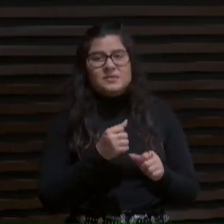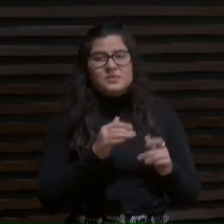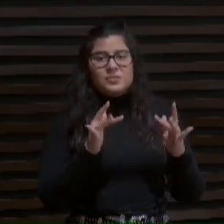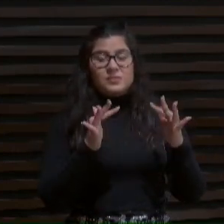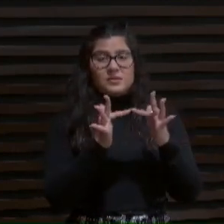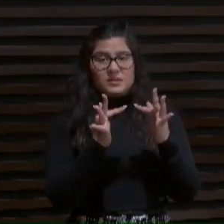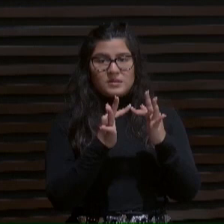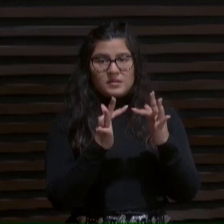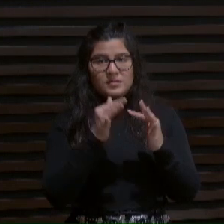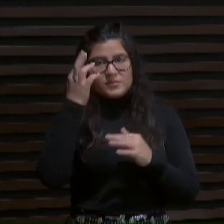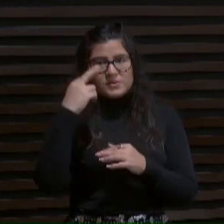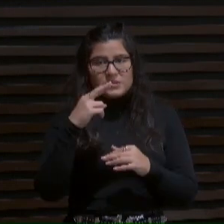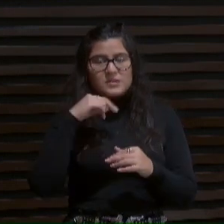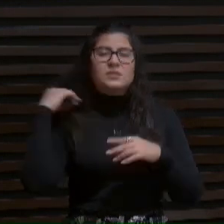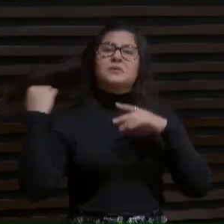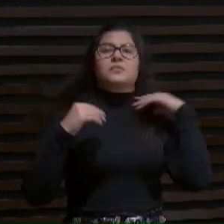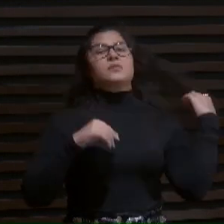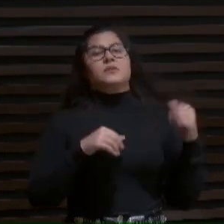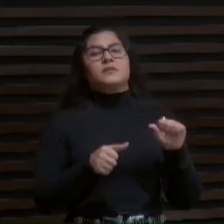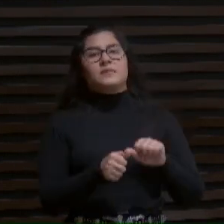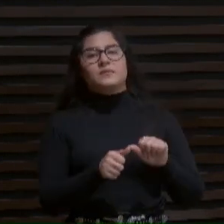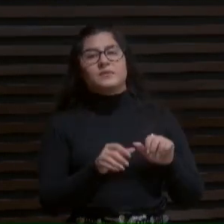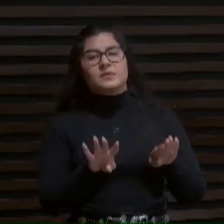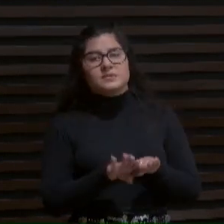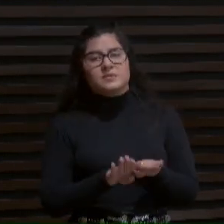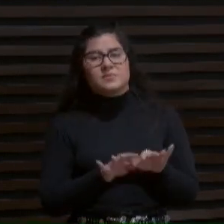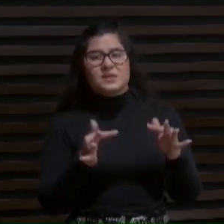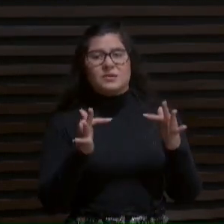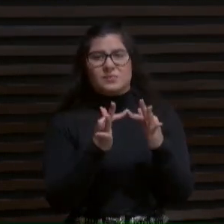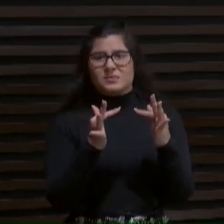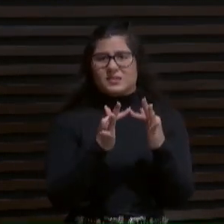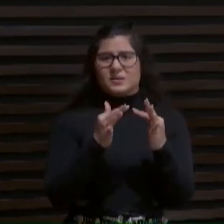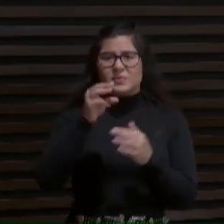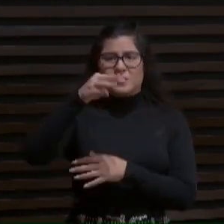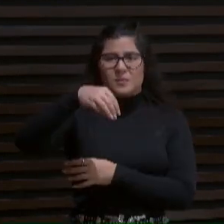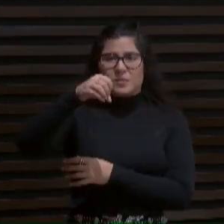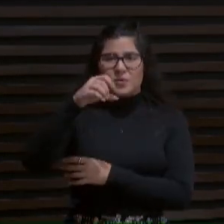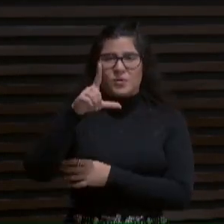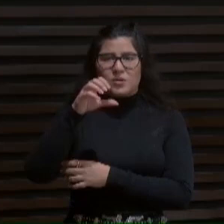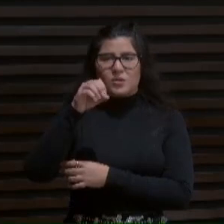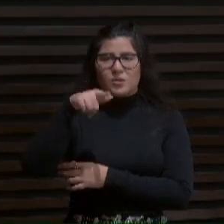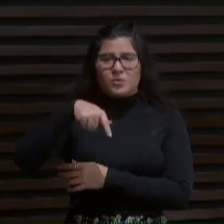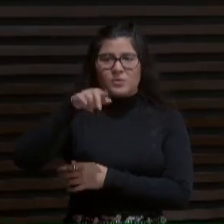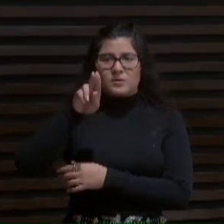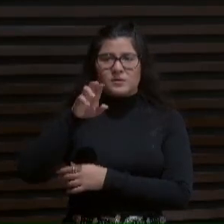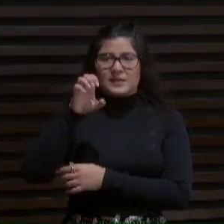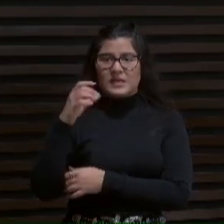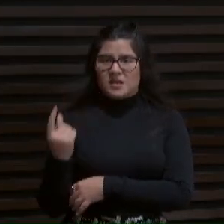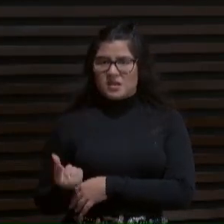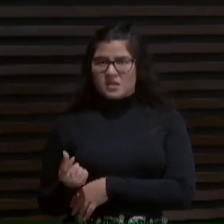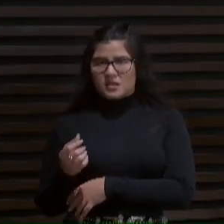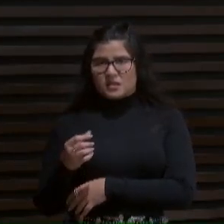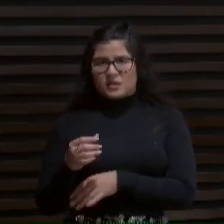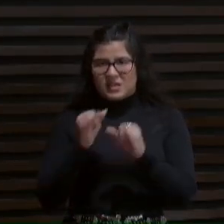de frente para o templo do Senhor, o templo para Moloque, e do outro lado o